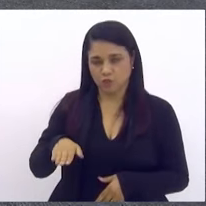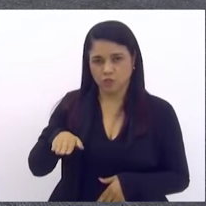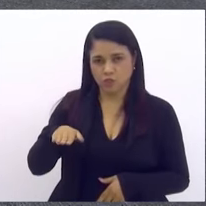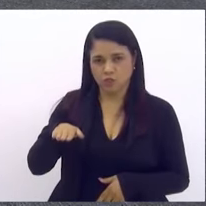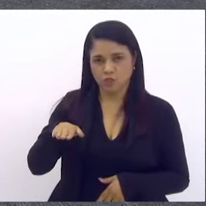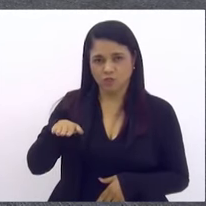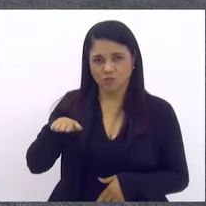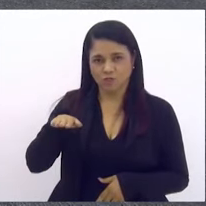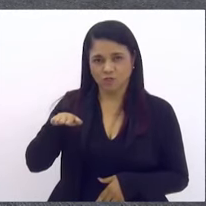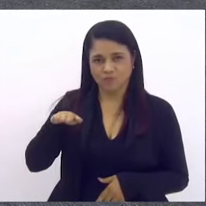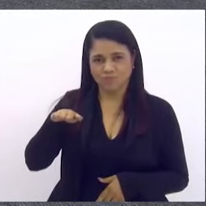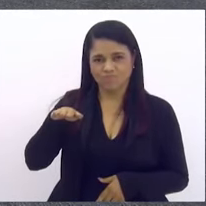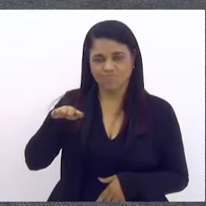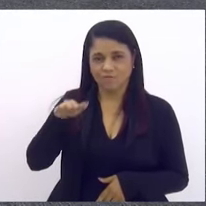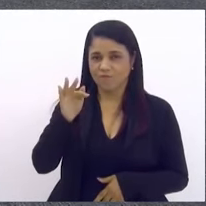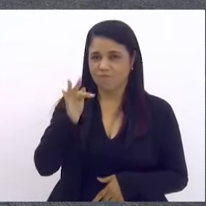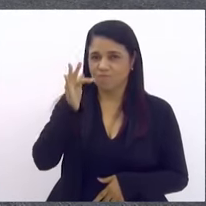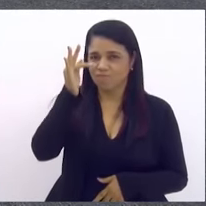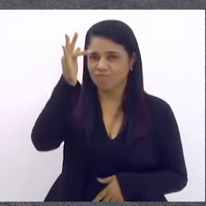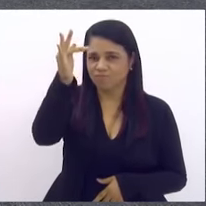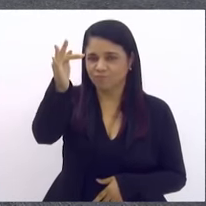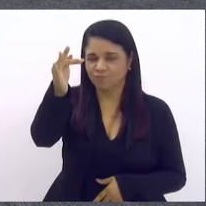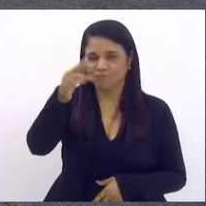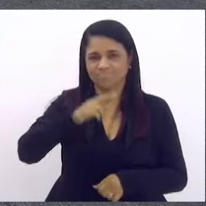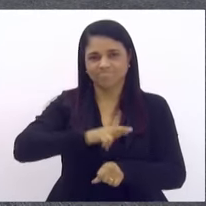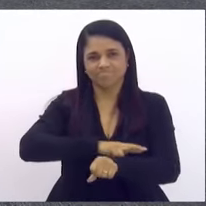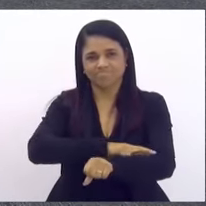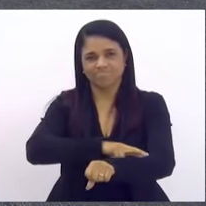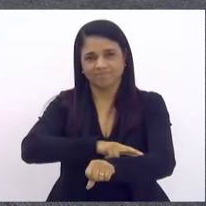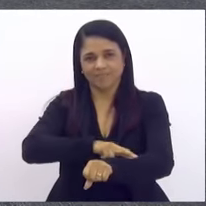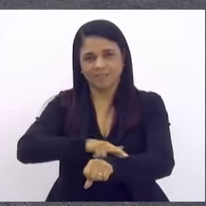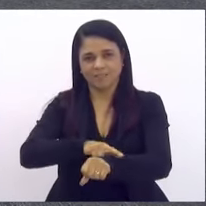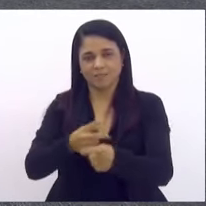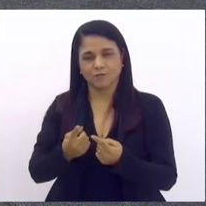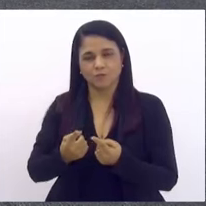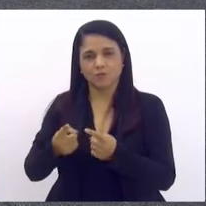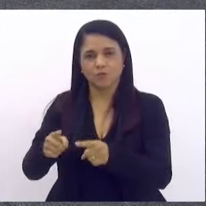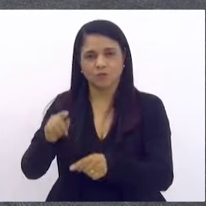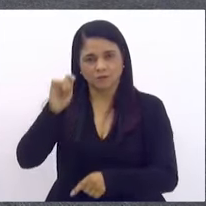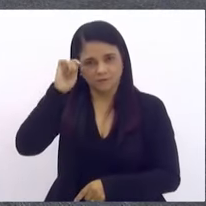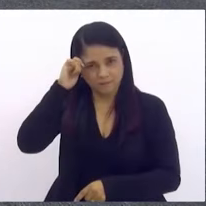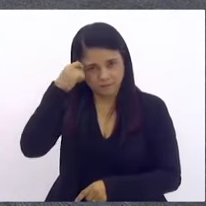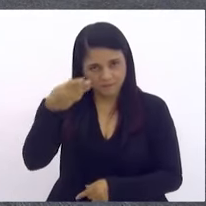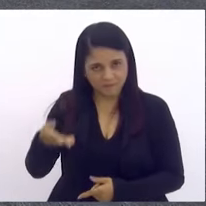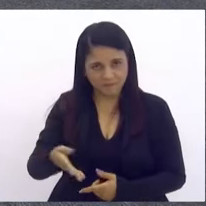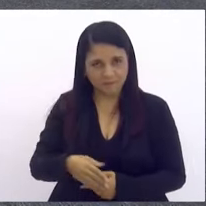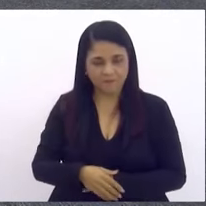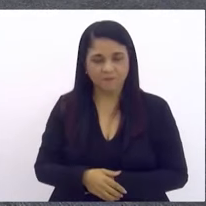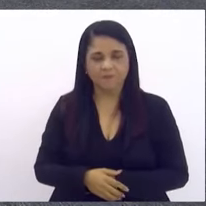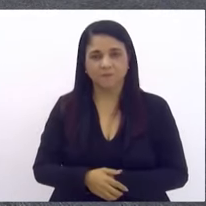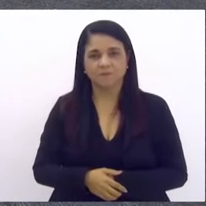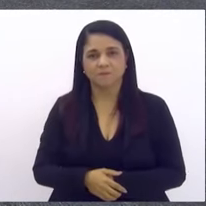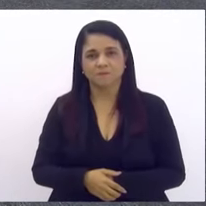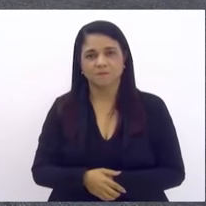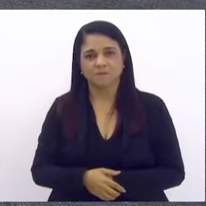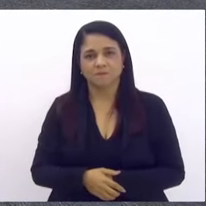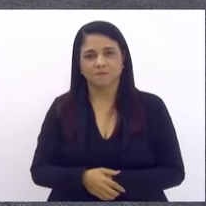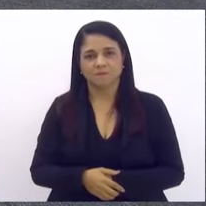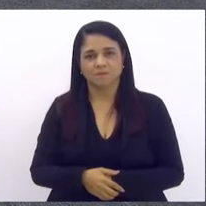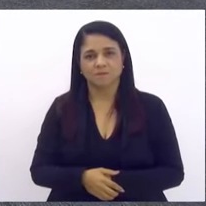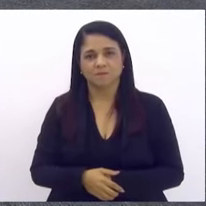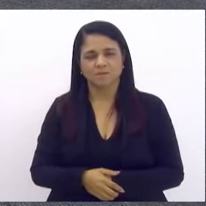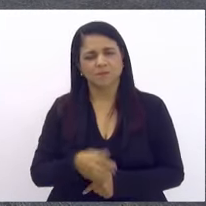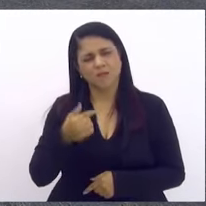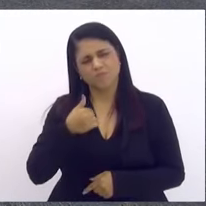criados os futuros racistas contra negros Uhum Então a a a meu